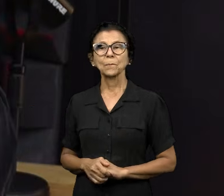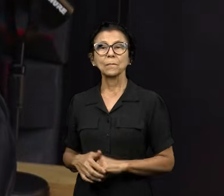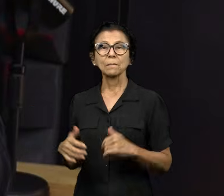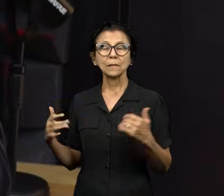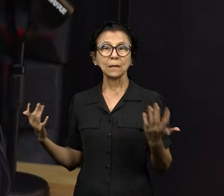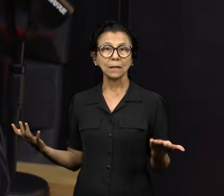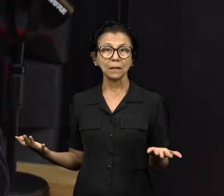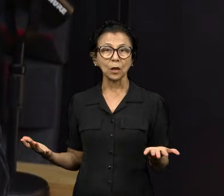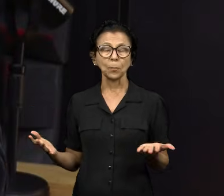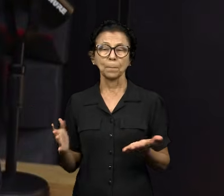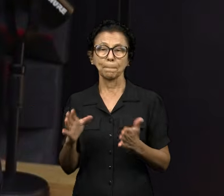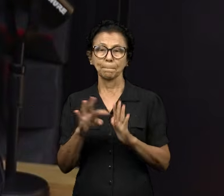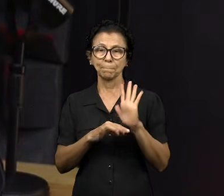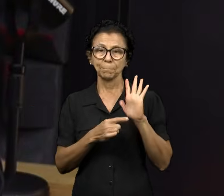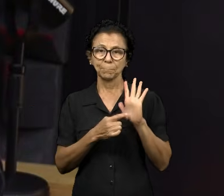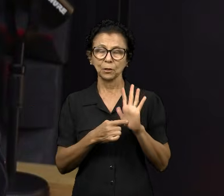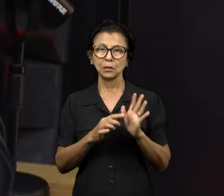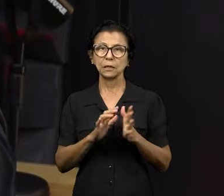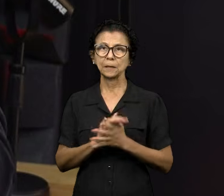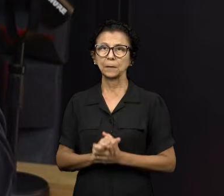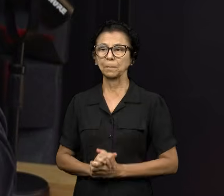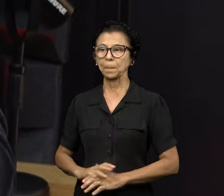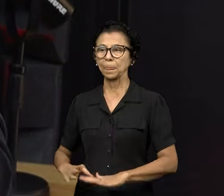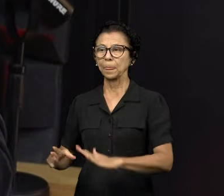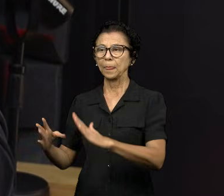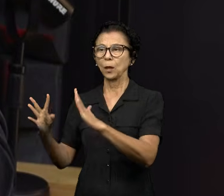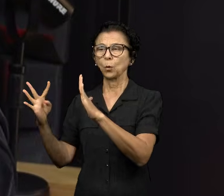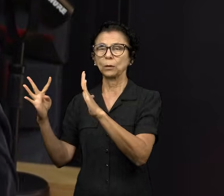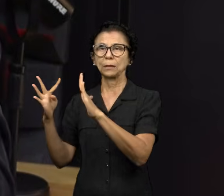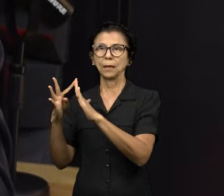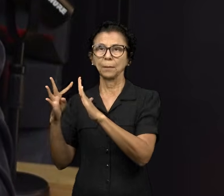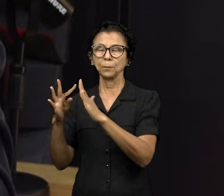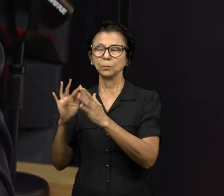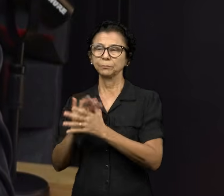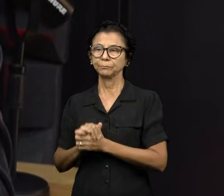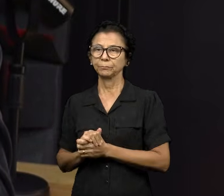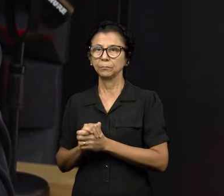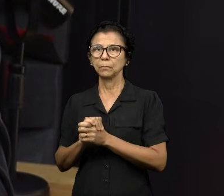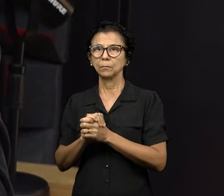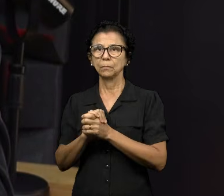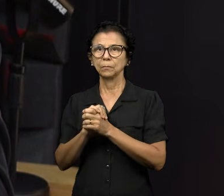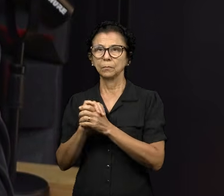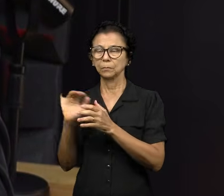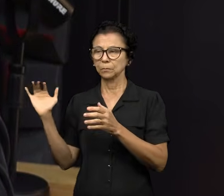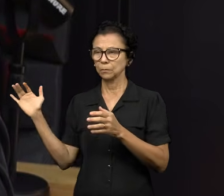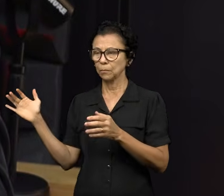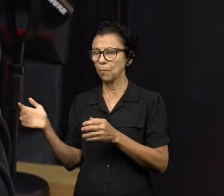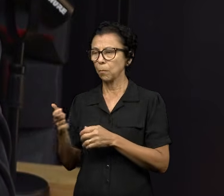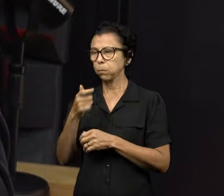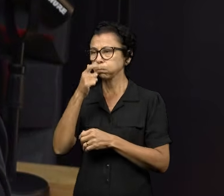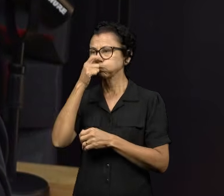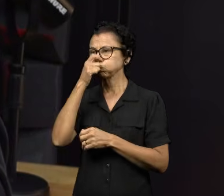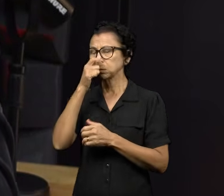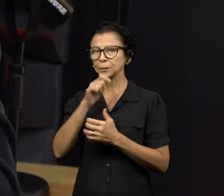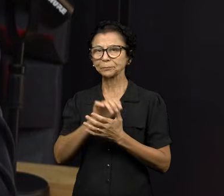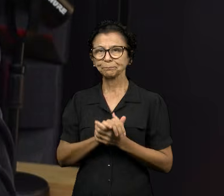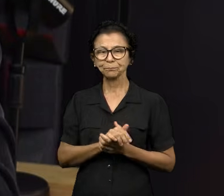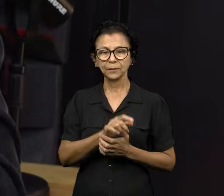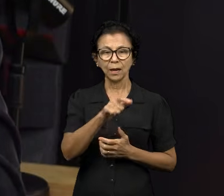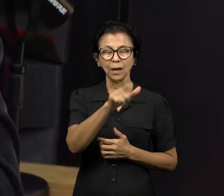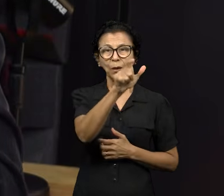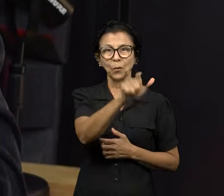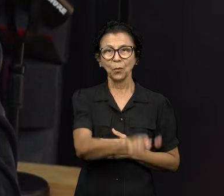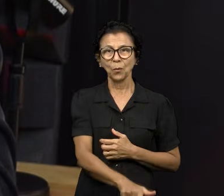estava ali? O templo, possivelmente cheio, o Senhor Jesus ali, o paralítico estava ao lado dele, Sim. com o seu